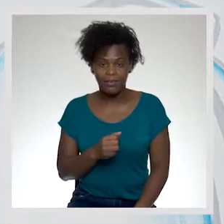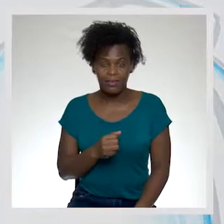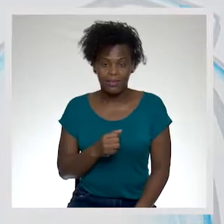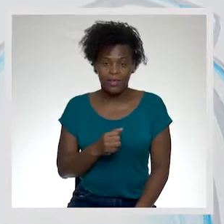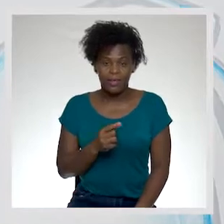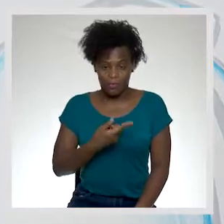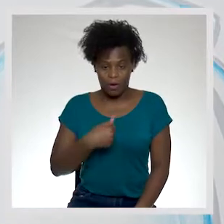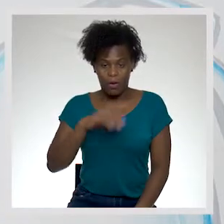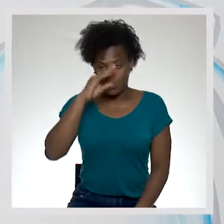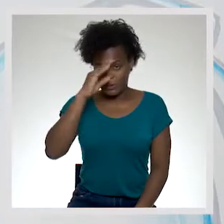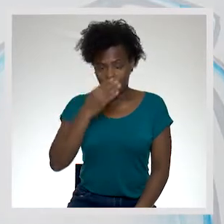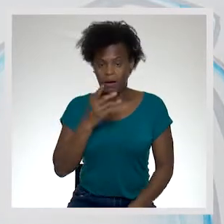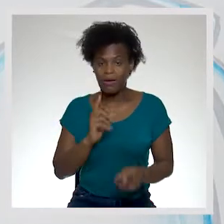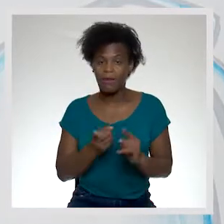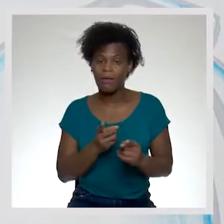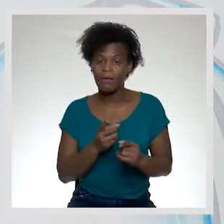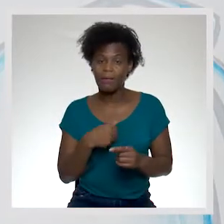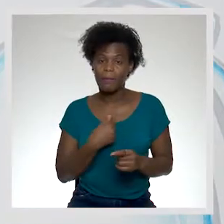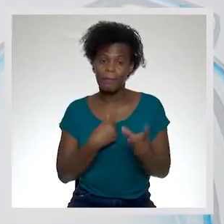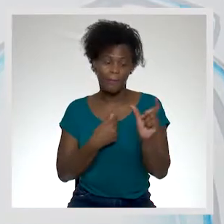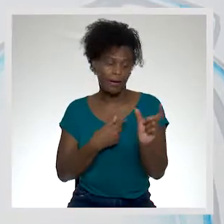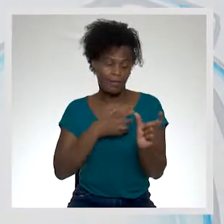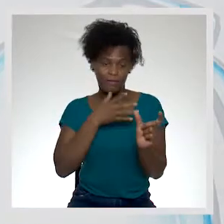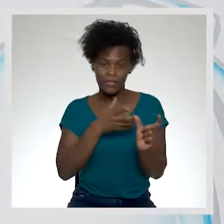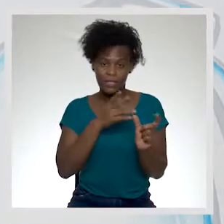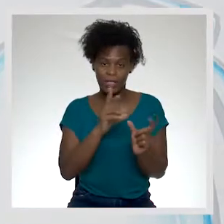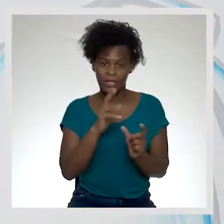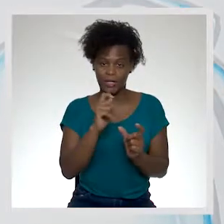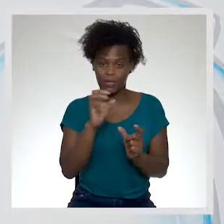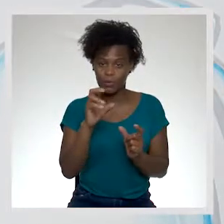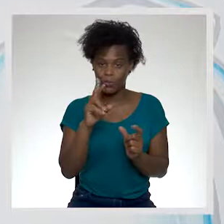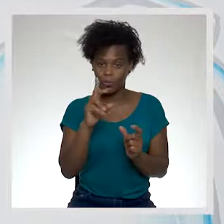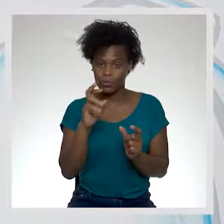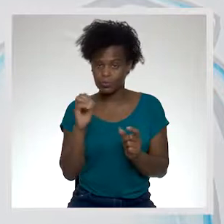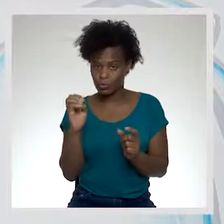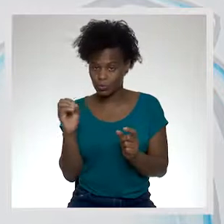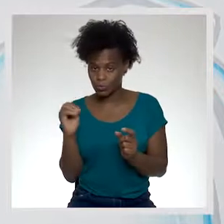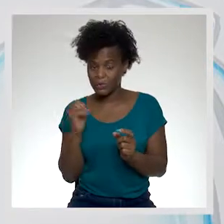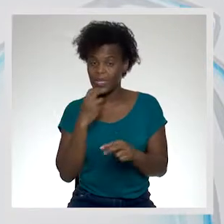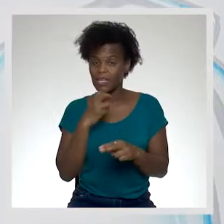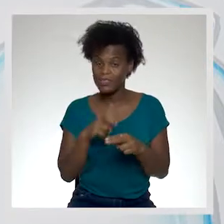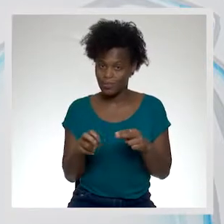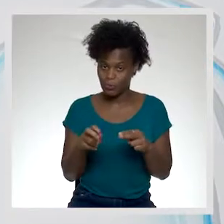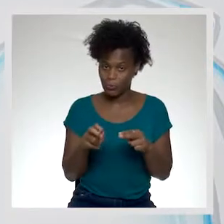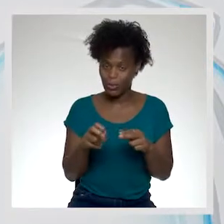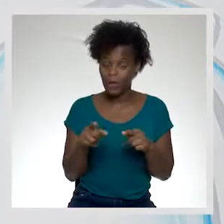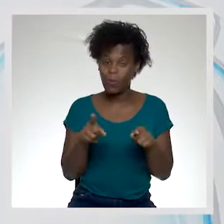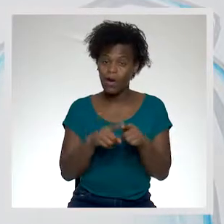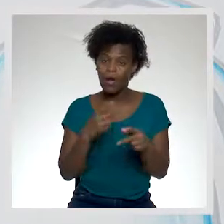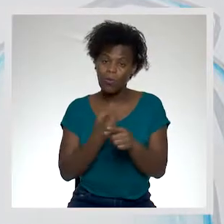Como sabemos, a própria palavra nos diz, recursos energéticos são recursos que